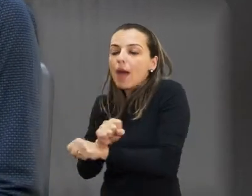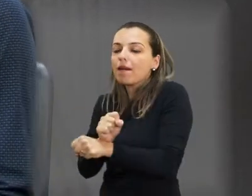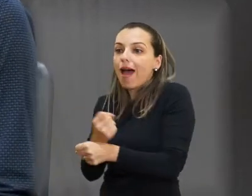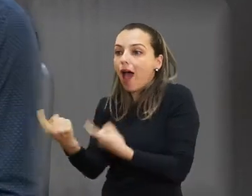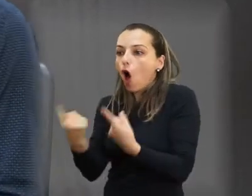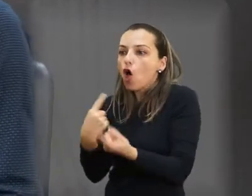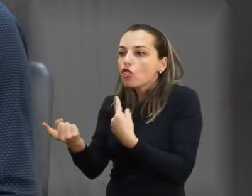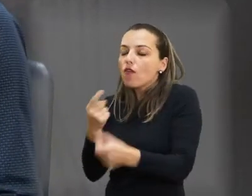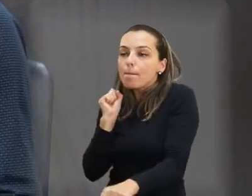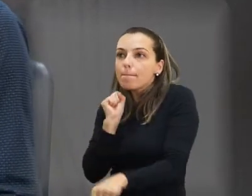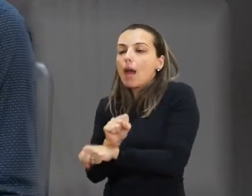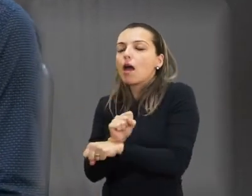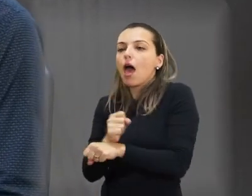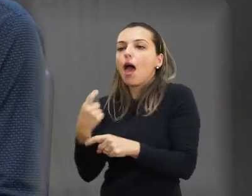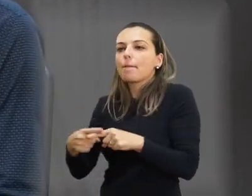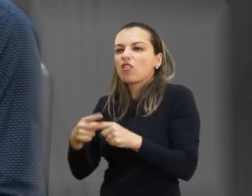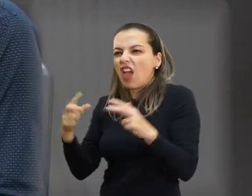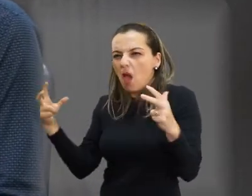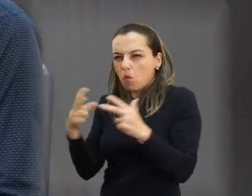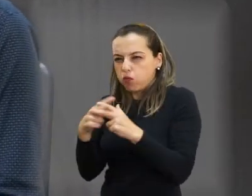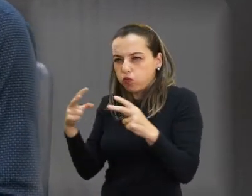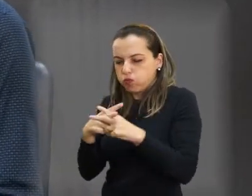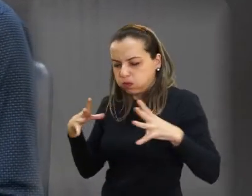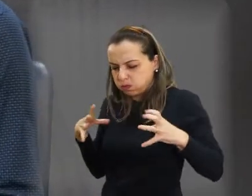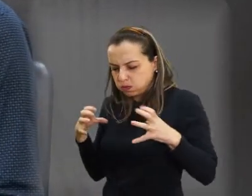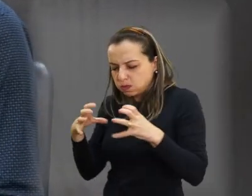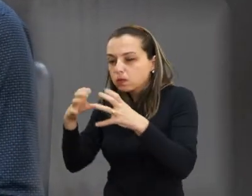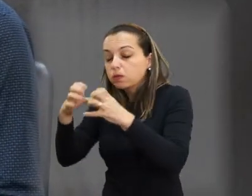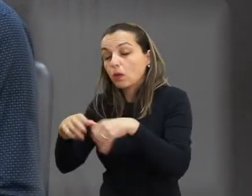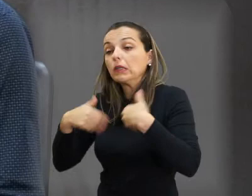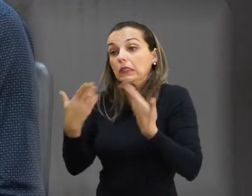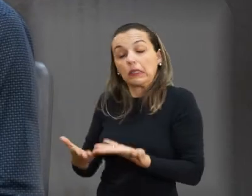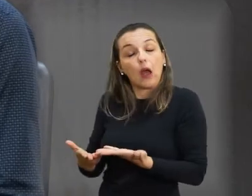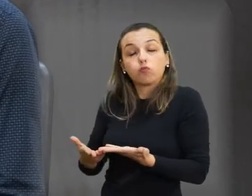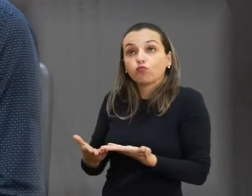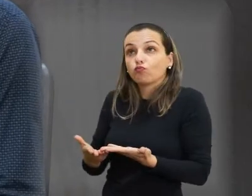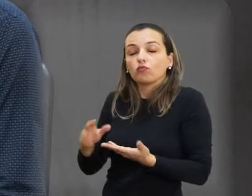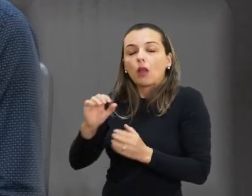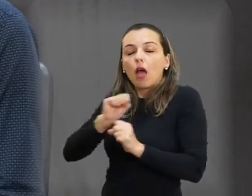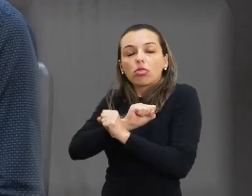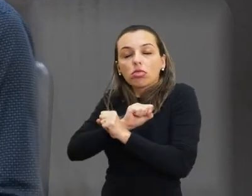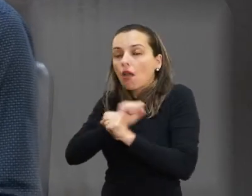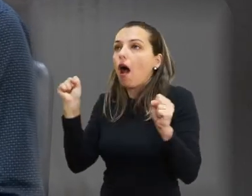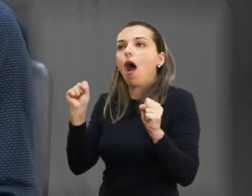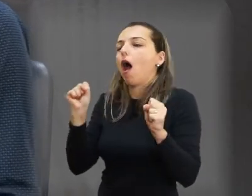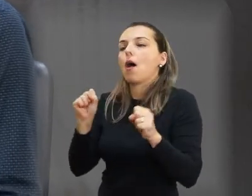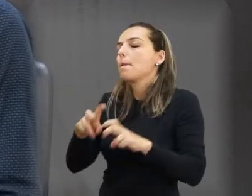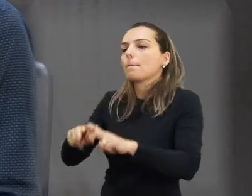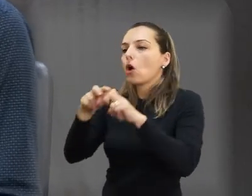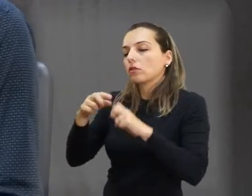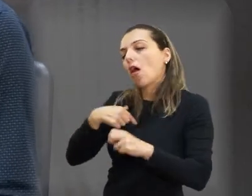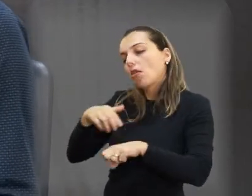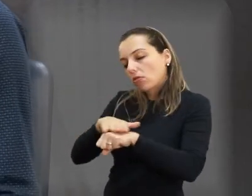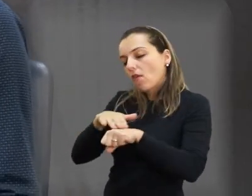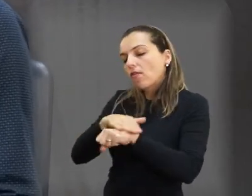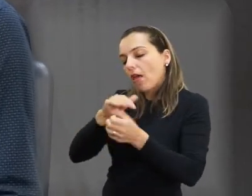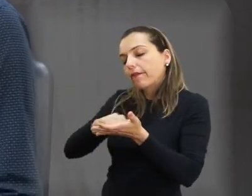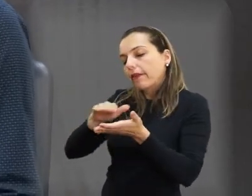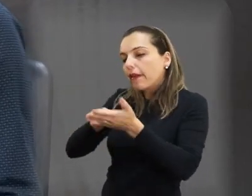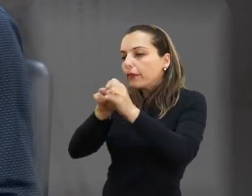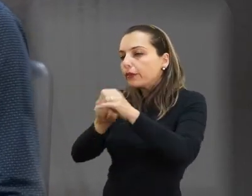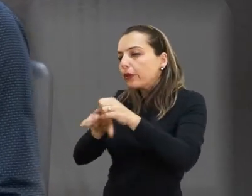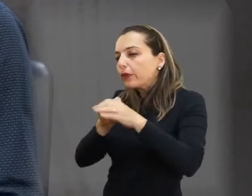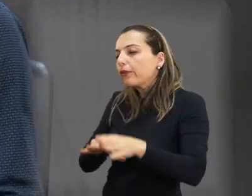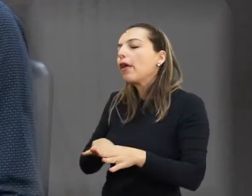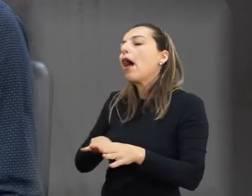era inadmissível, né? E logo que eu voltei, entrei em contato com a Clélia, secretária da Educação, e ela falou, ó, já estamos solucionando. Acho que 1 ou 2 dias depois